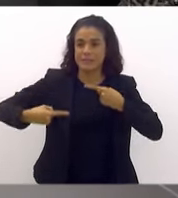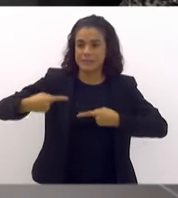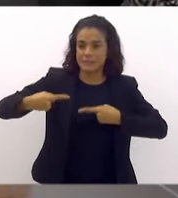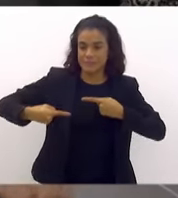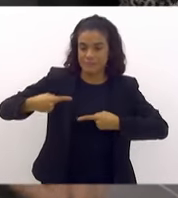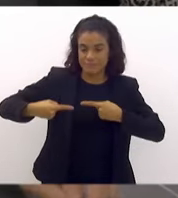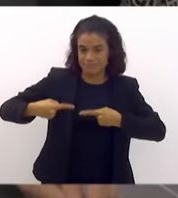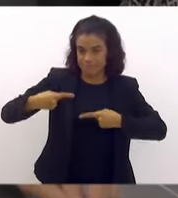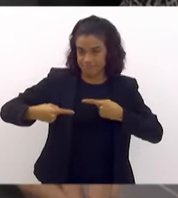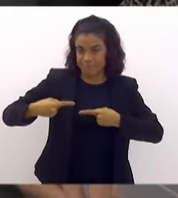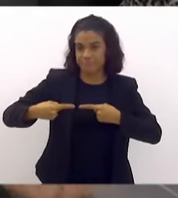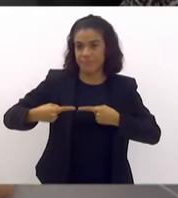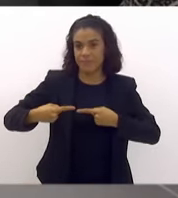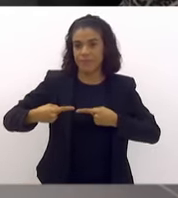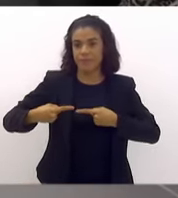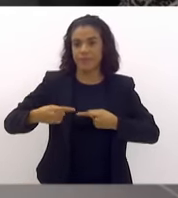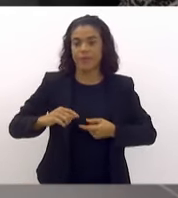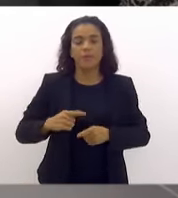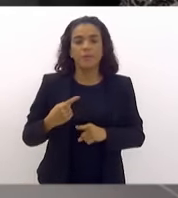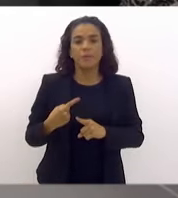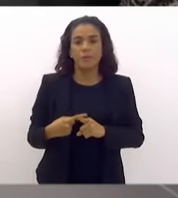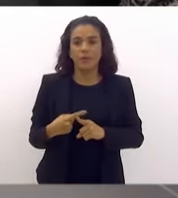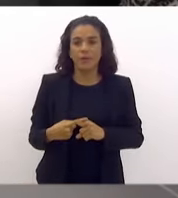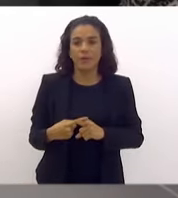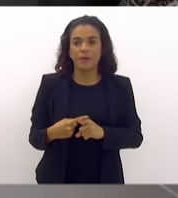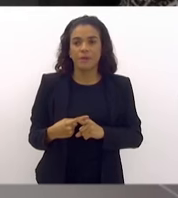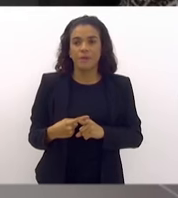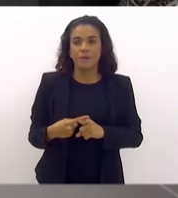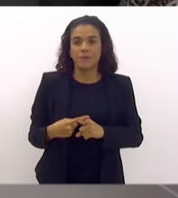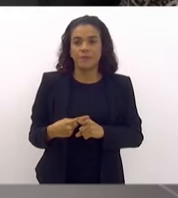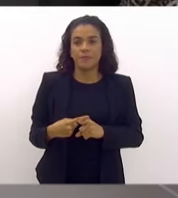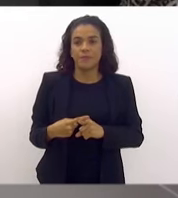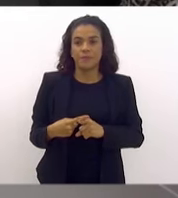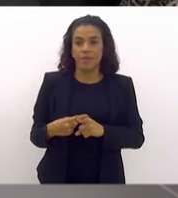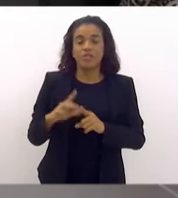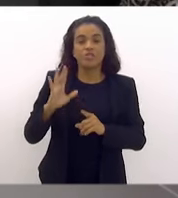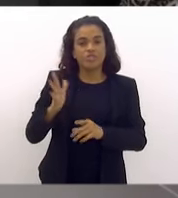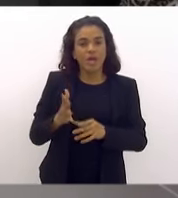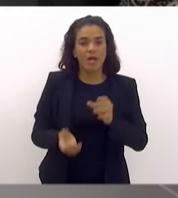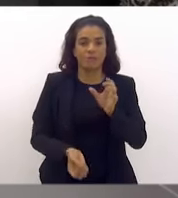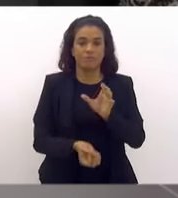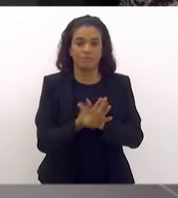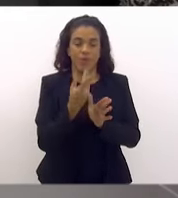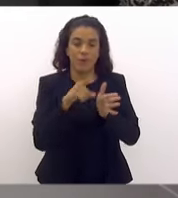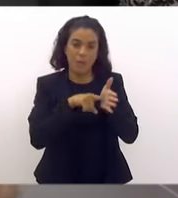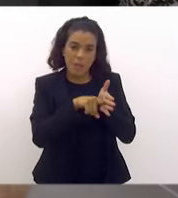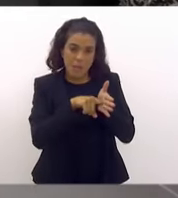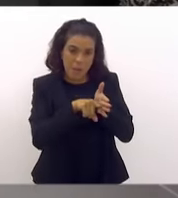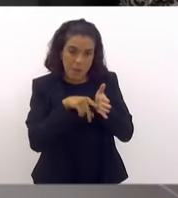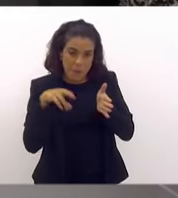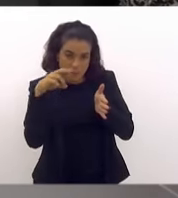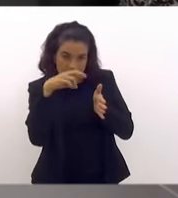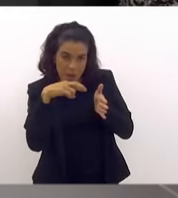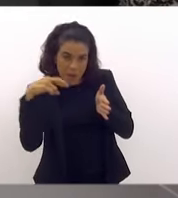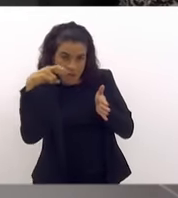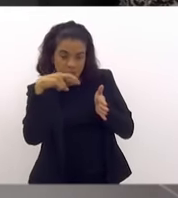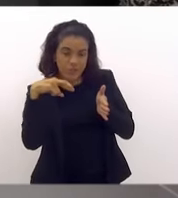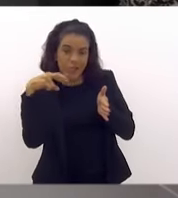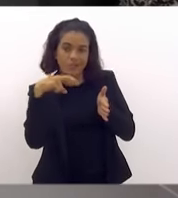acaba repercutindo por quê Porque instaurado o inquérito policial e eventualmente numa